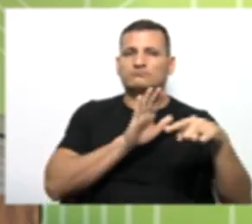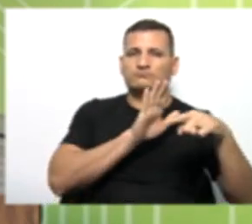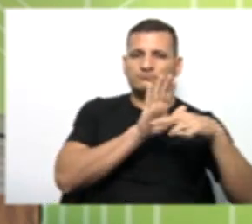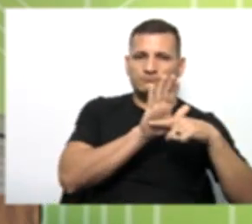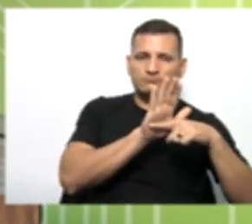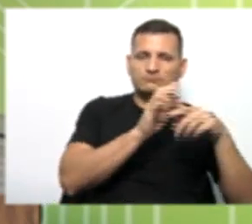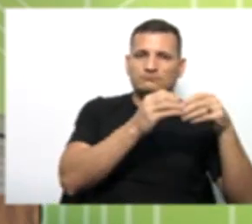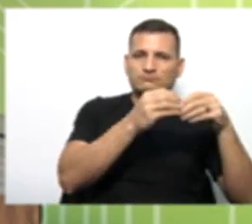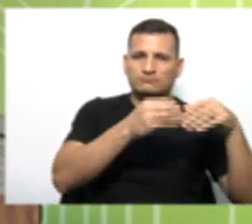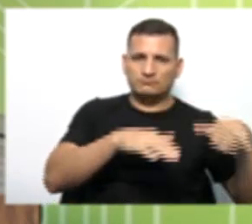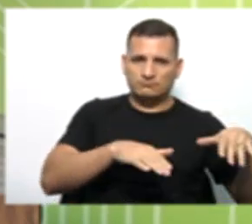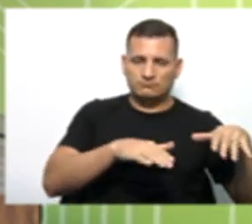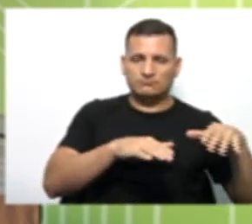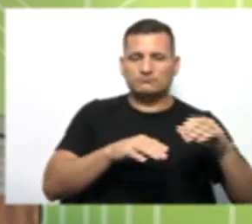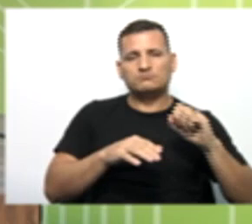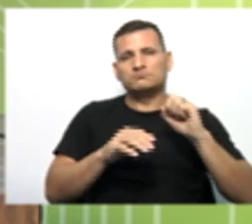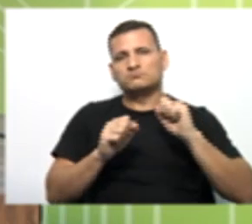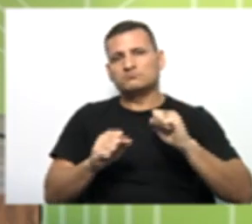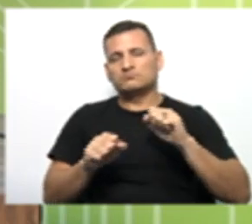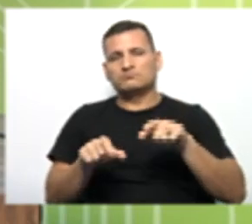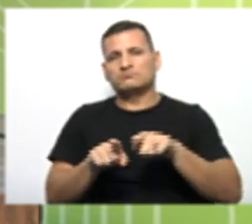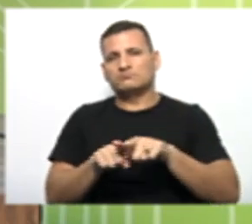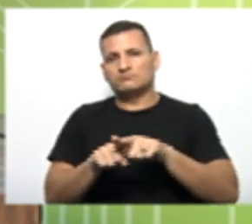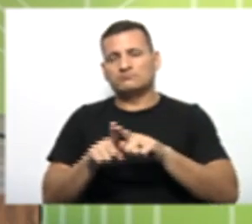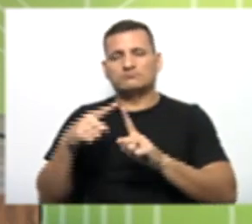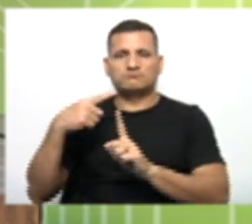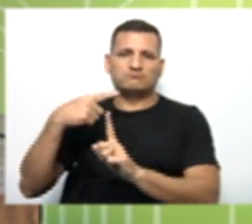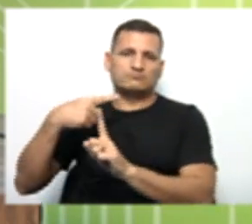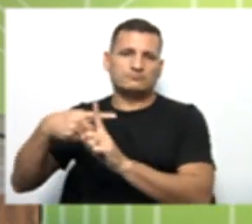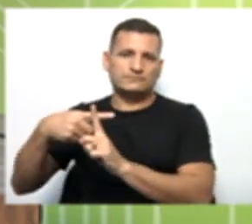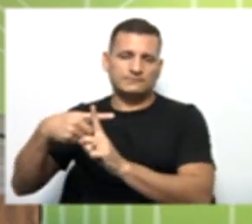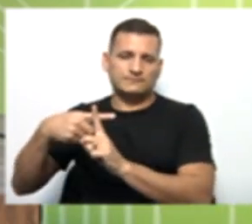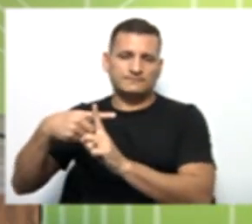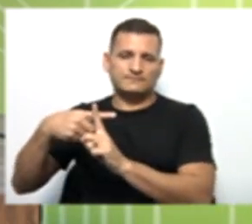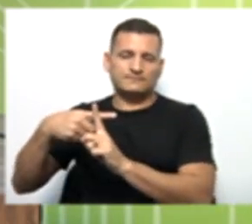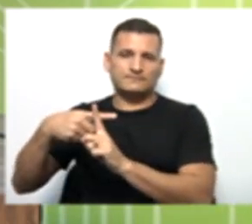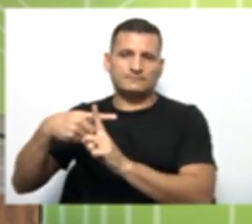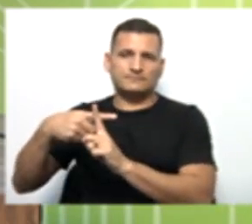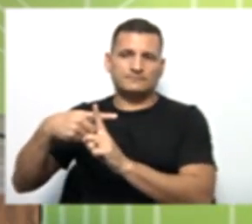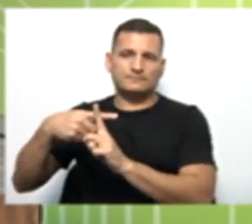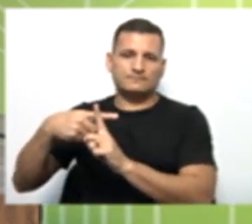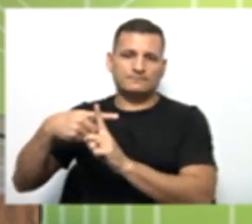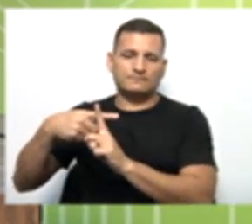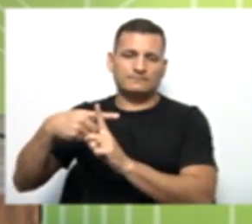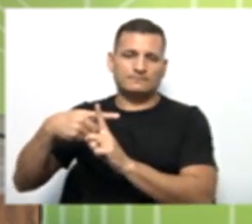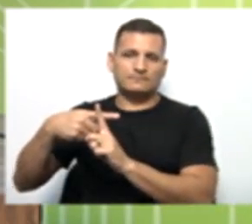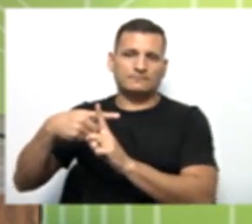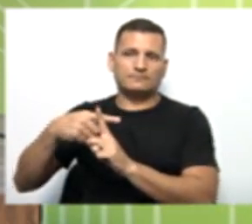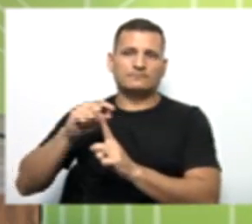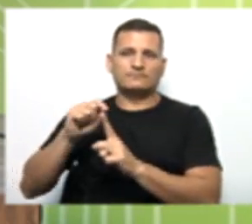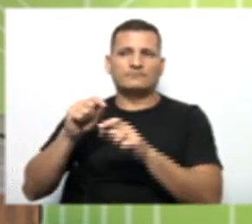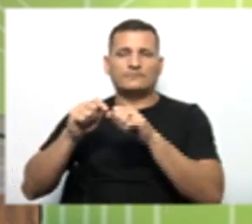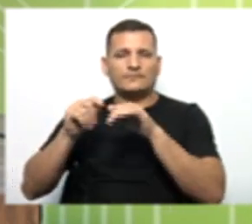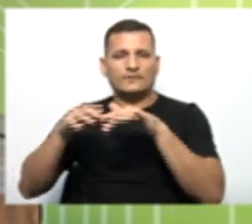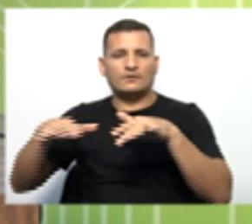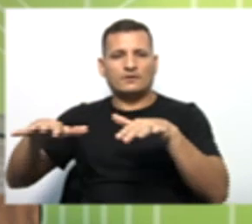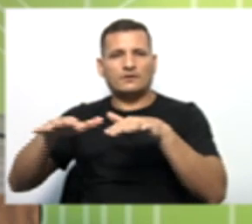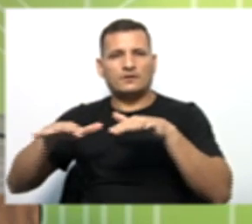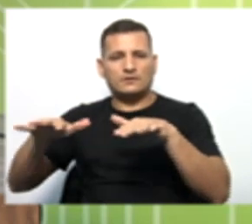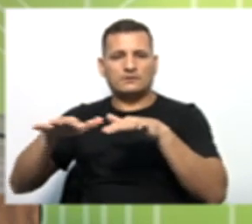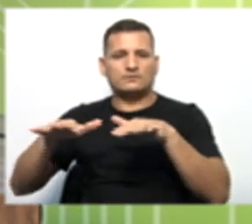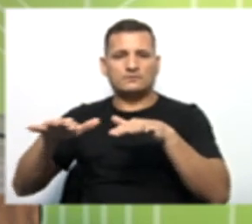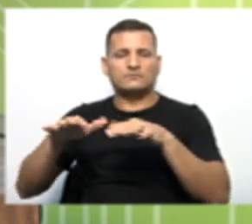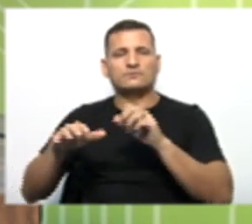negativos, que é a degradação ambiental, podemos ter impactos ambientais positivos, que seria a recuperação de áreas degradadas